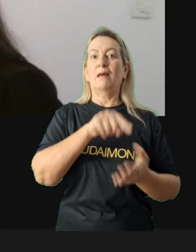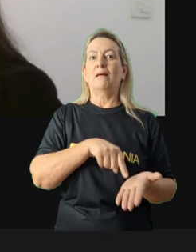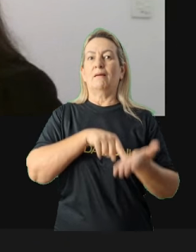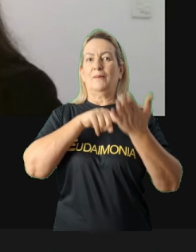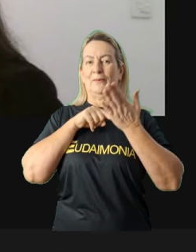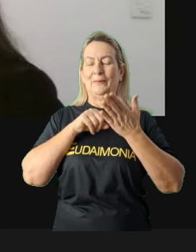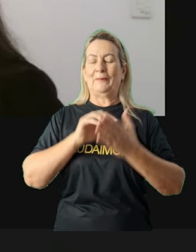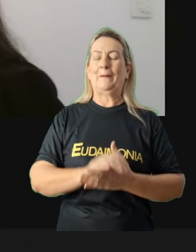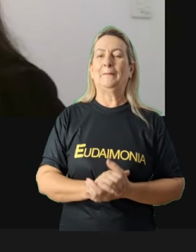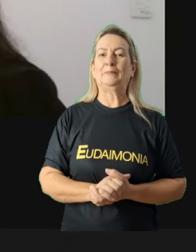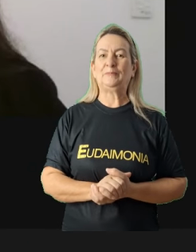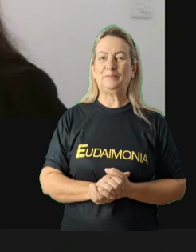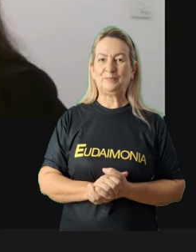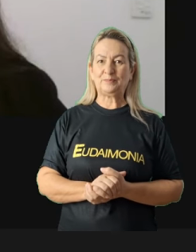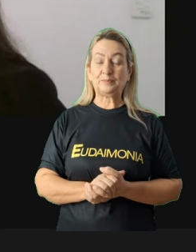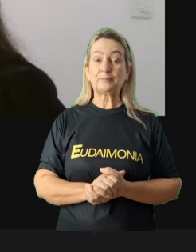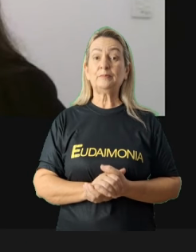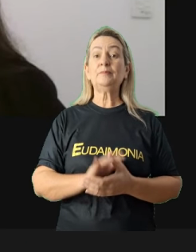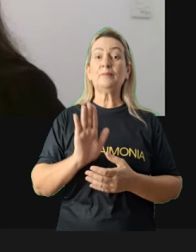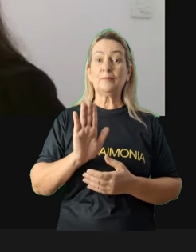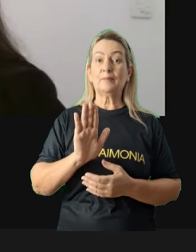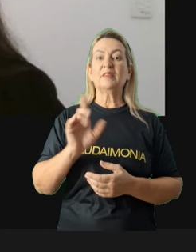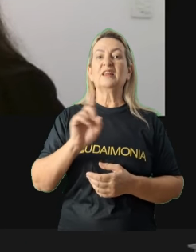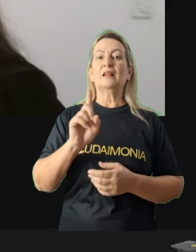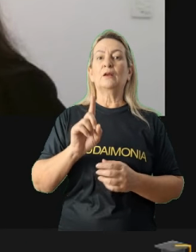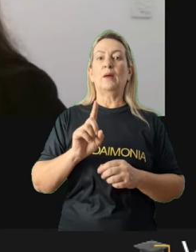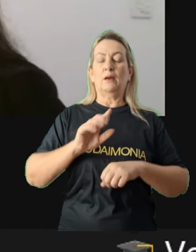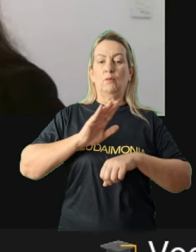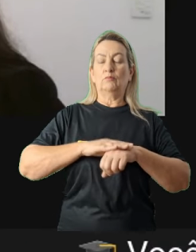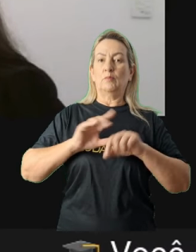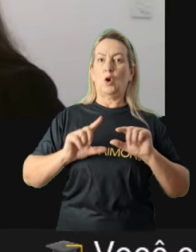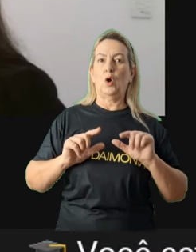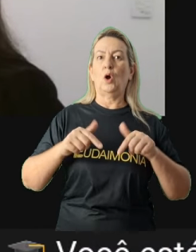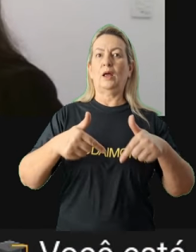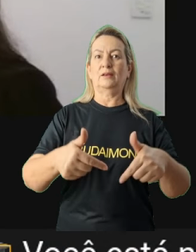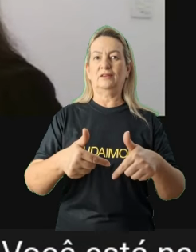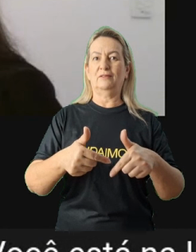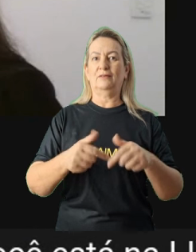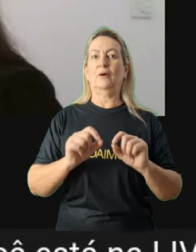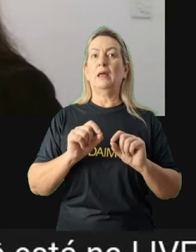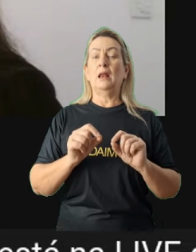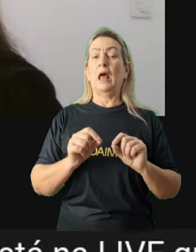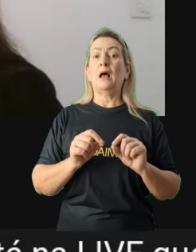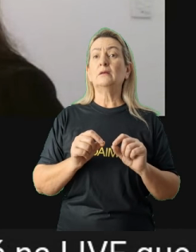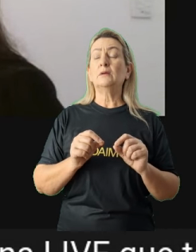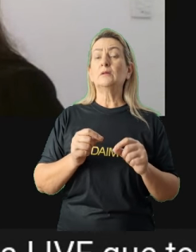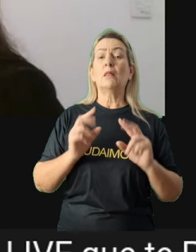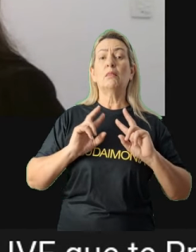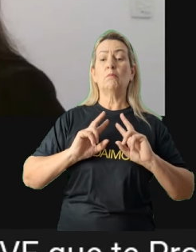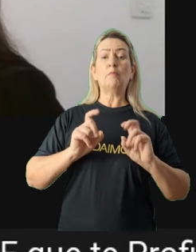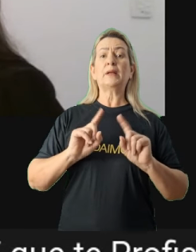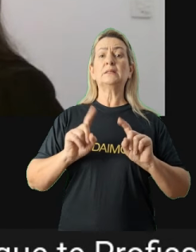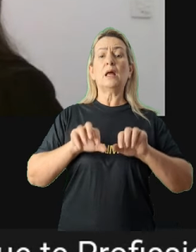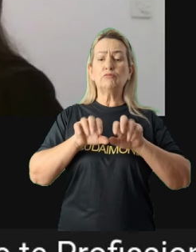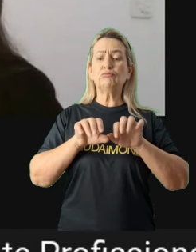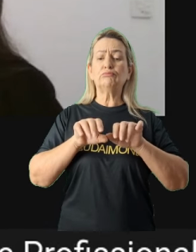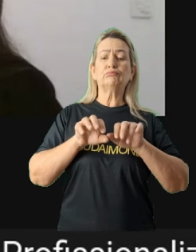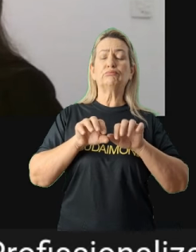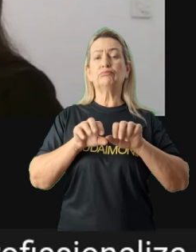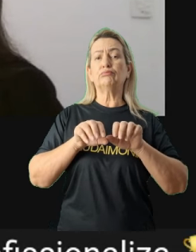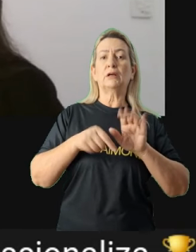passar. Exatamente. Não é algo proativo, né? Sem querer, o cara já tá